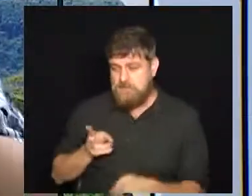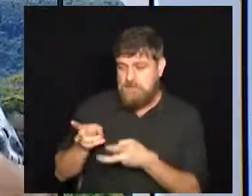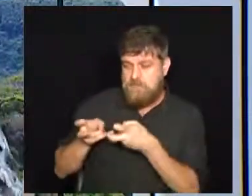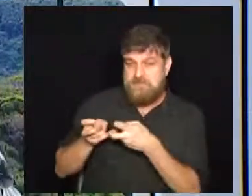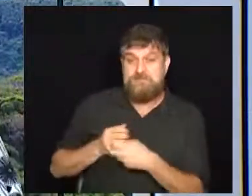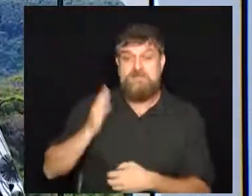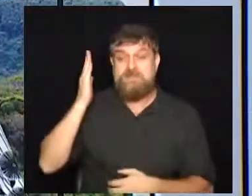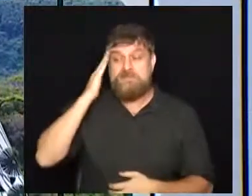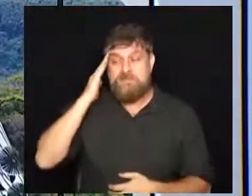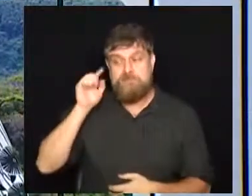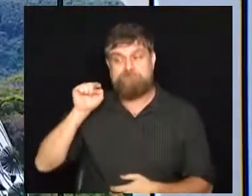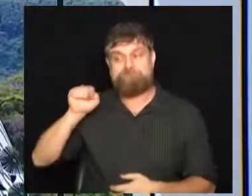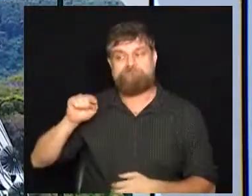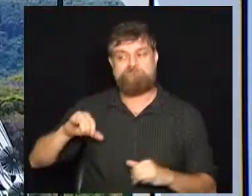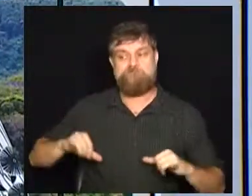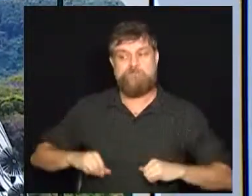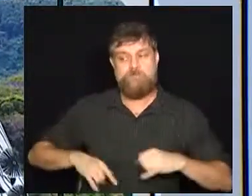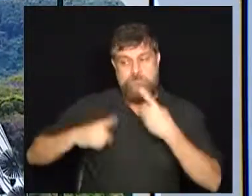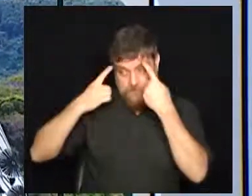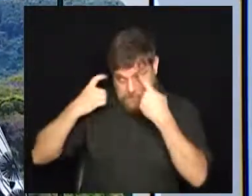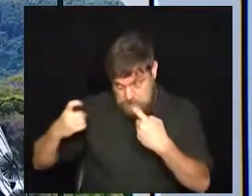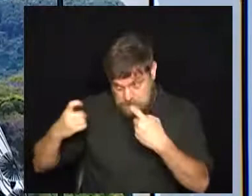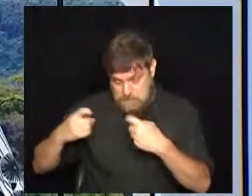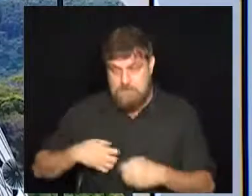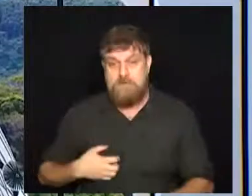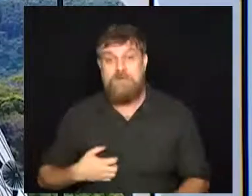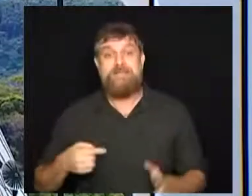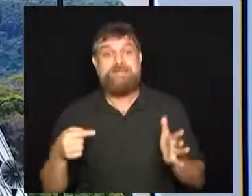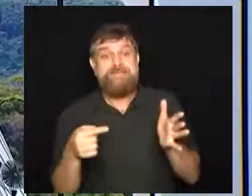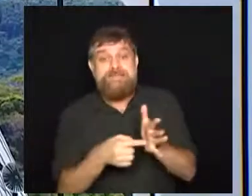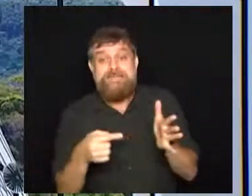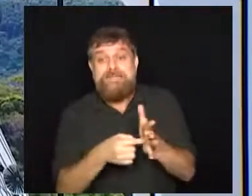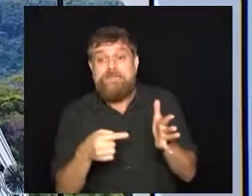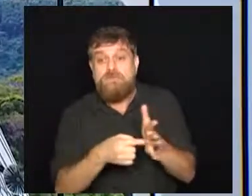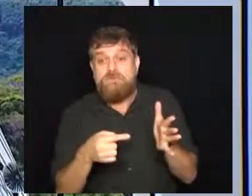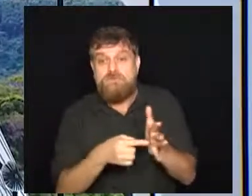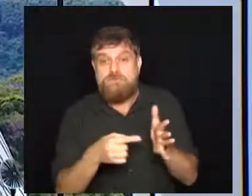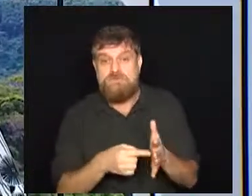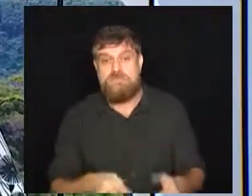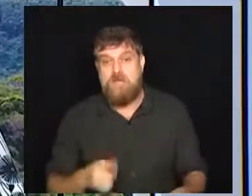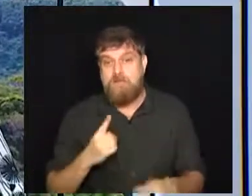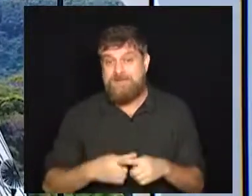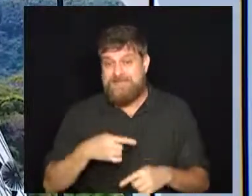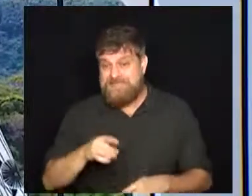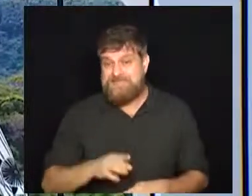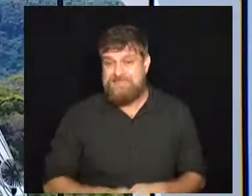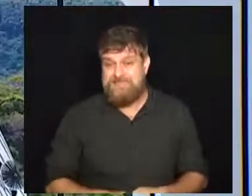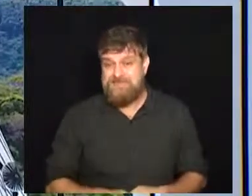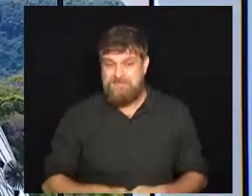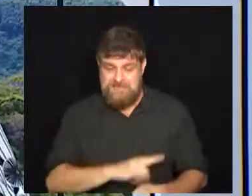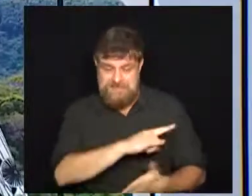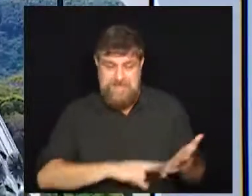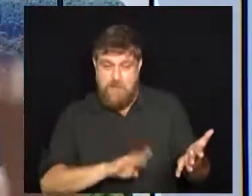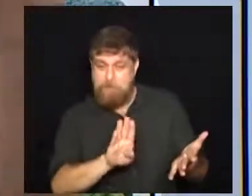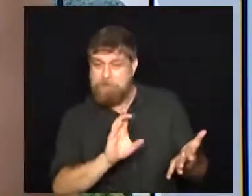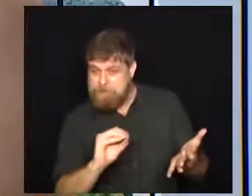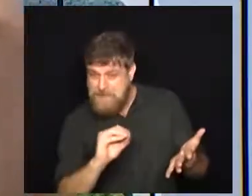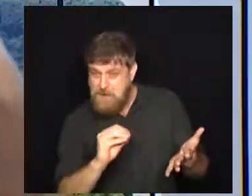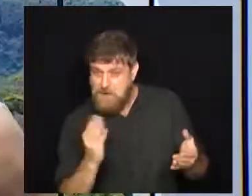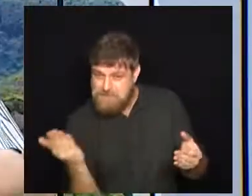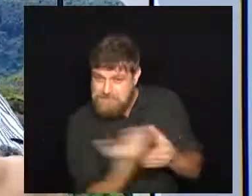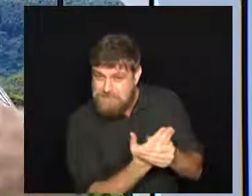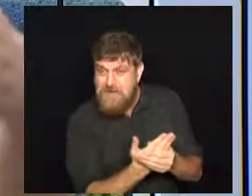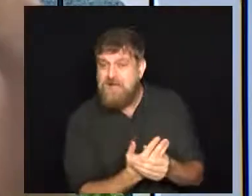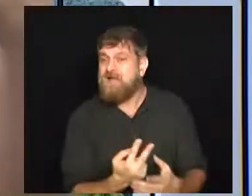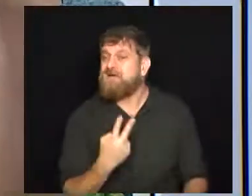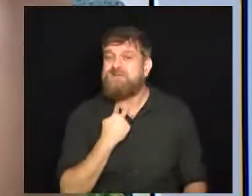ciência disso, ela procurar fazer a denúncia na DDM, porque se não fizer um boletim de ocorrência, não tem como os